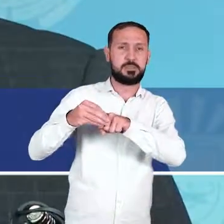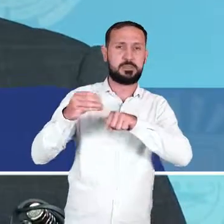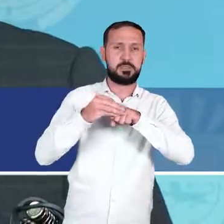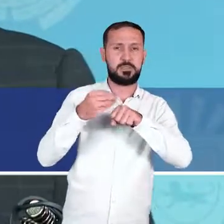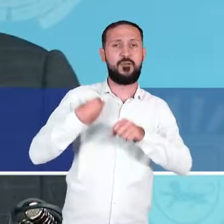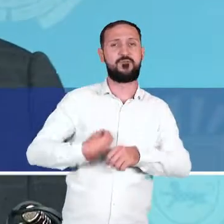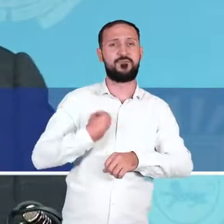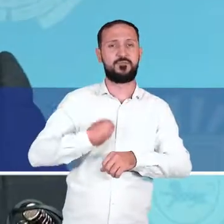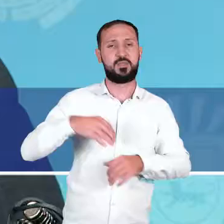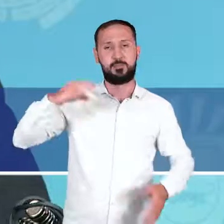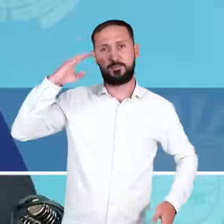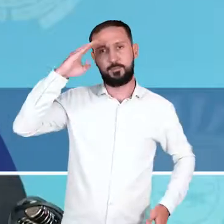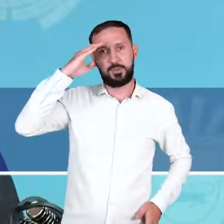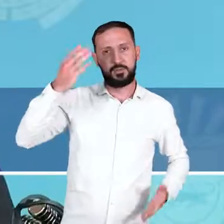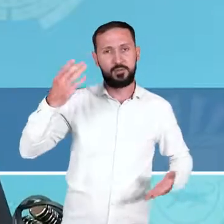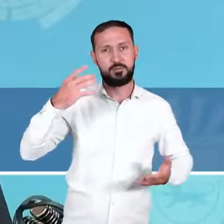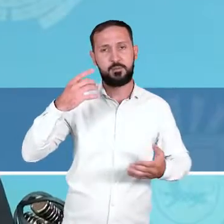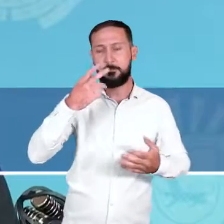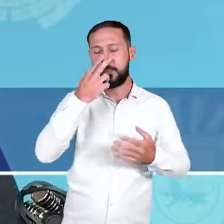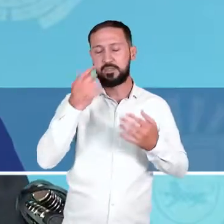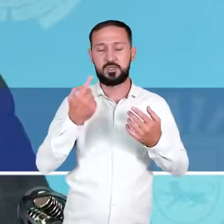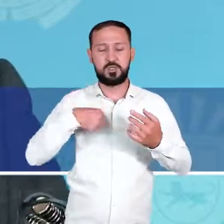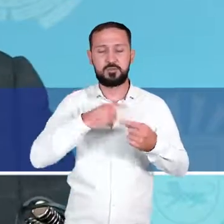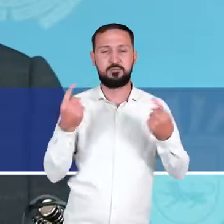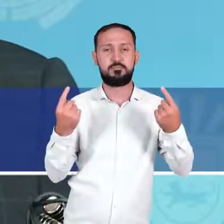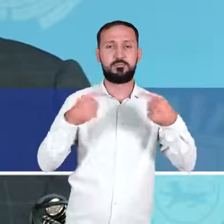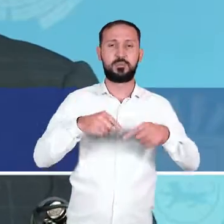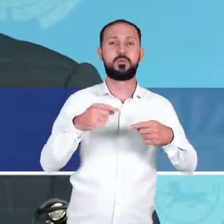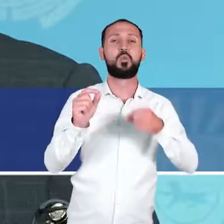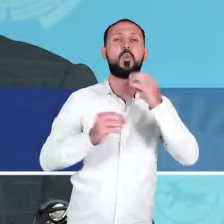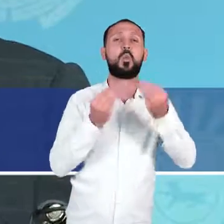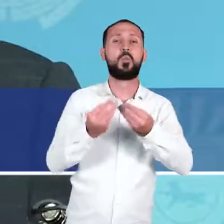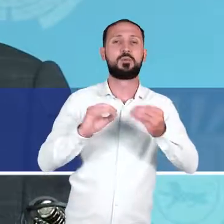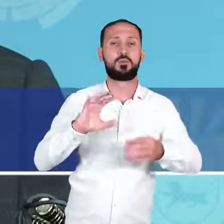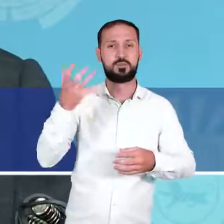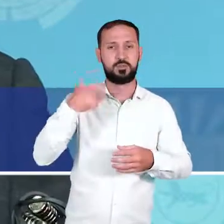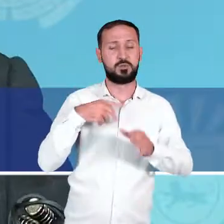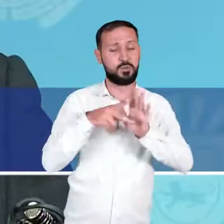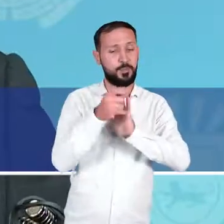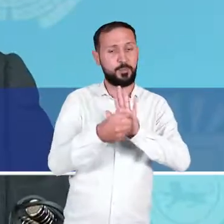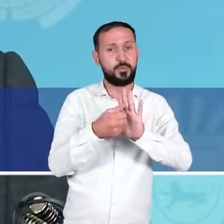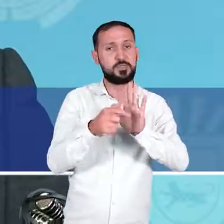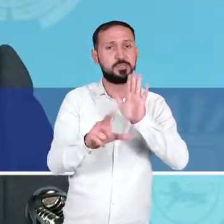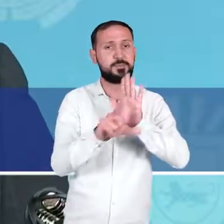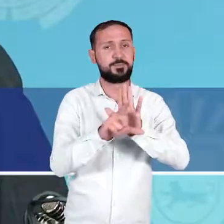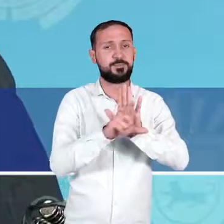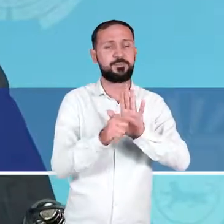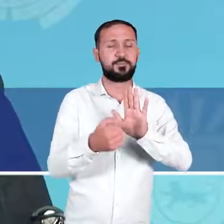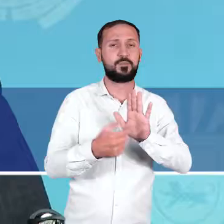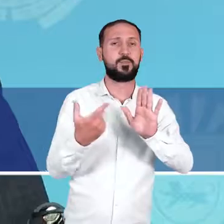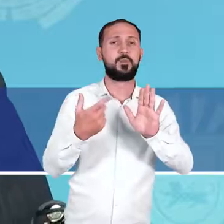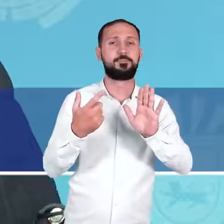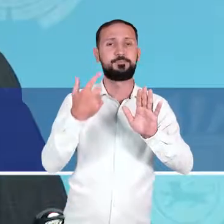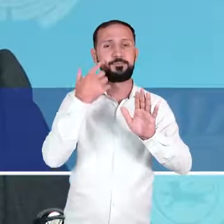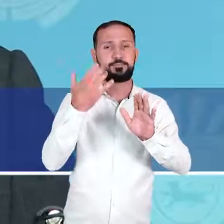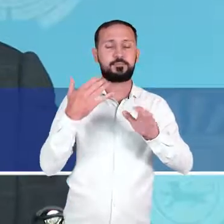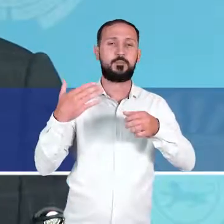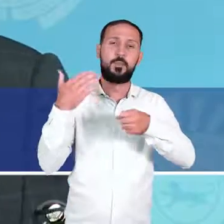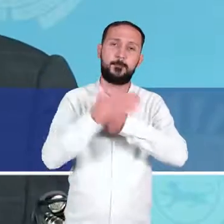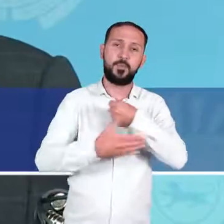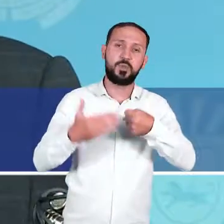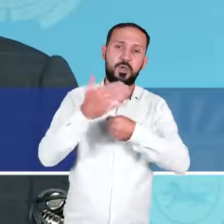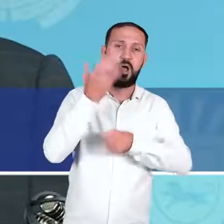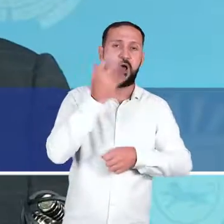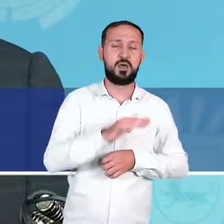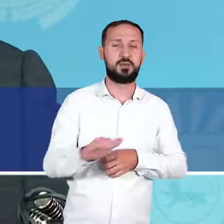militar, eu enxergo que estamos indo na contramão da forma como está sendo. Então esse projeto de lei visa essa proteção